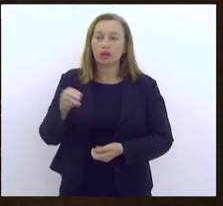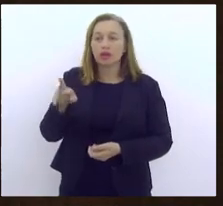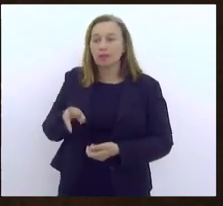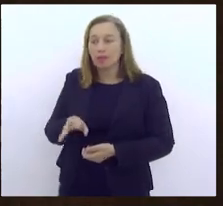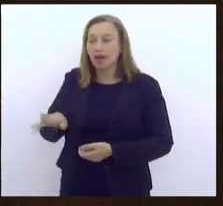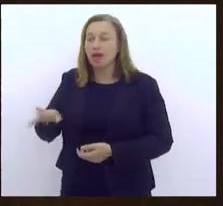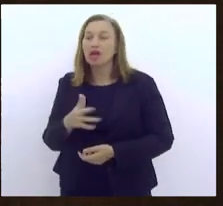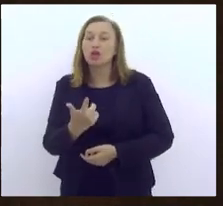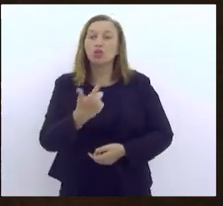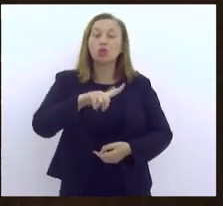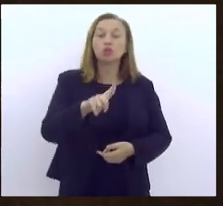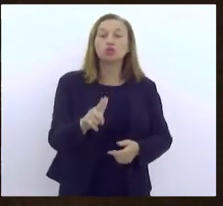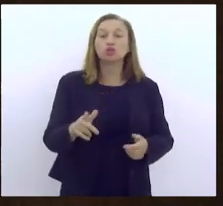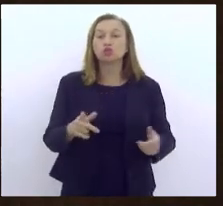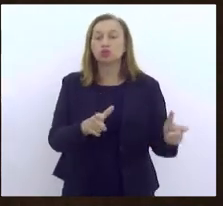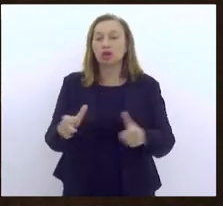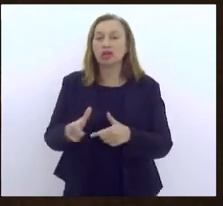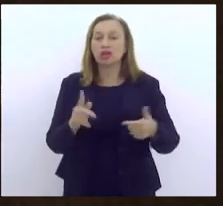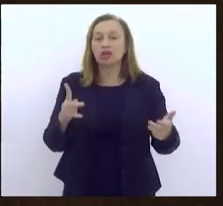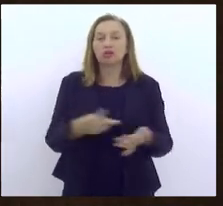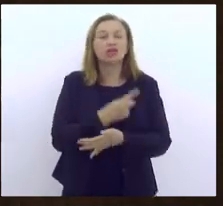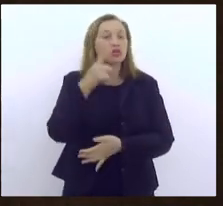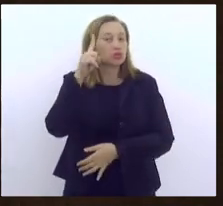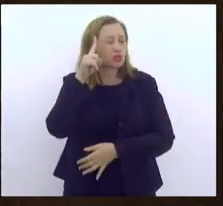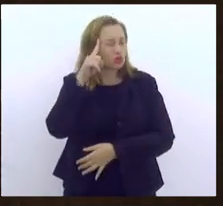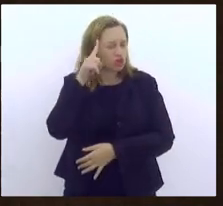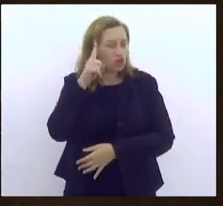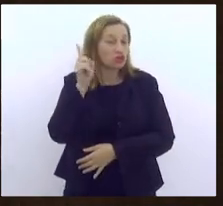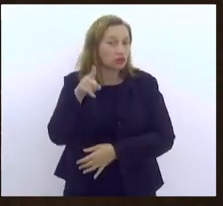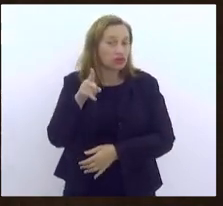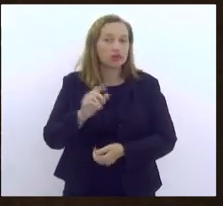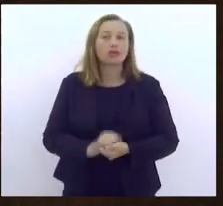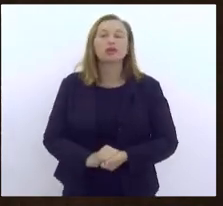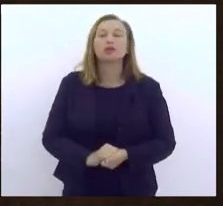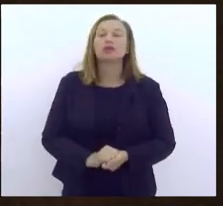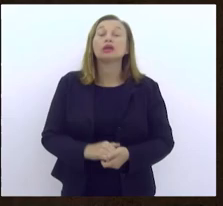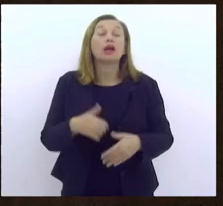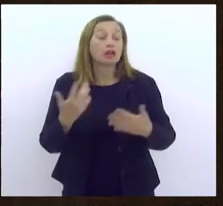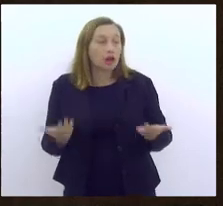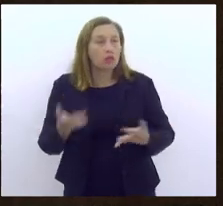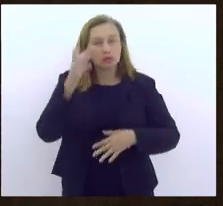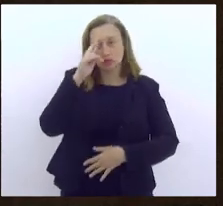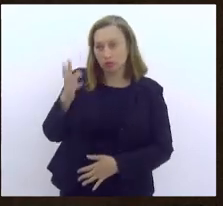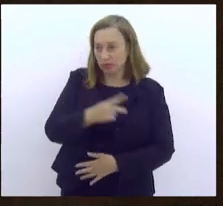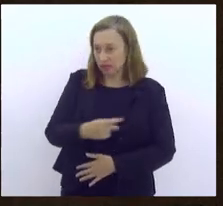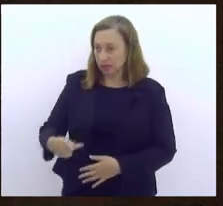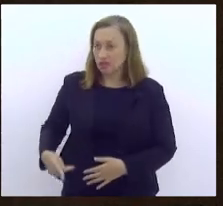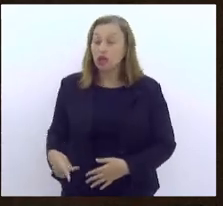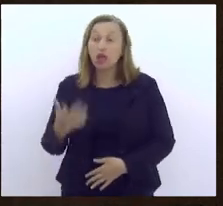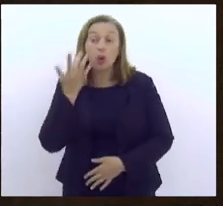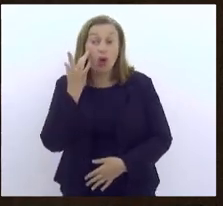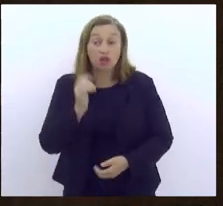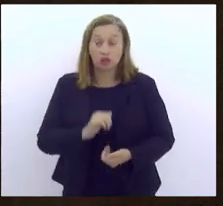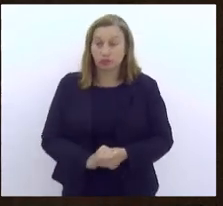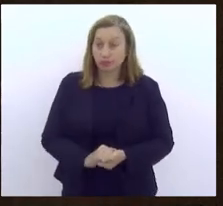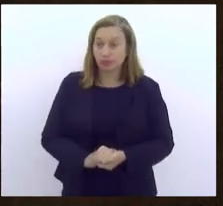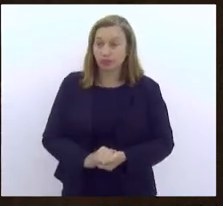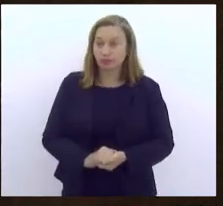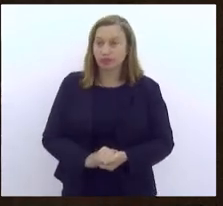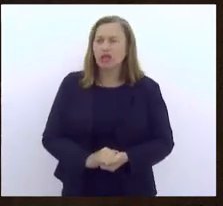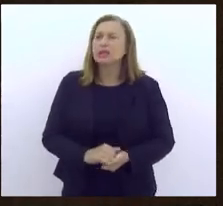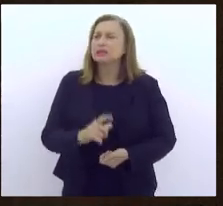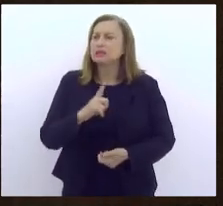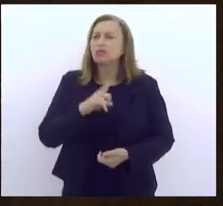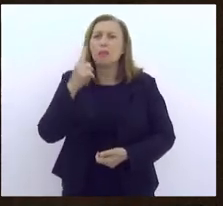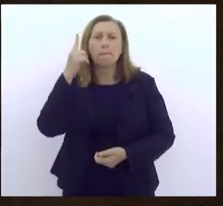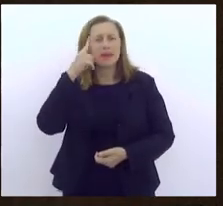outras áreas, onde isso acontece todos os dias. Todos os dias. Então, presidente, eu acho o seguinte, nós temos